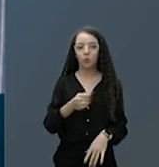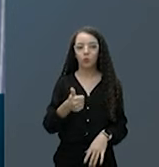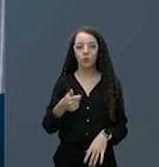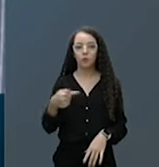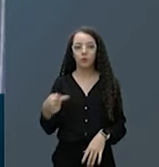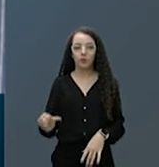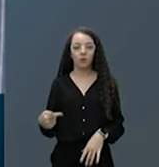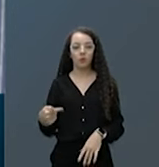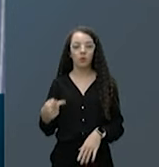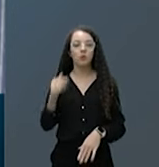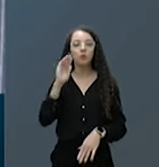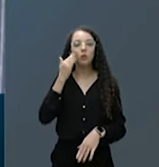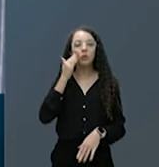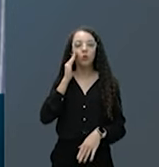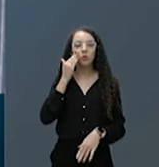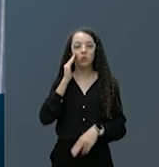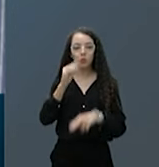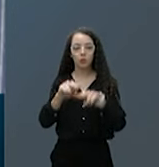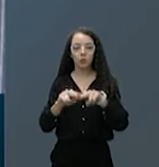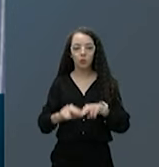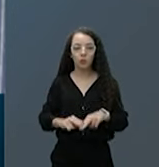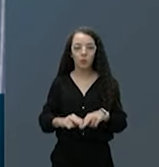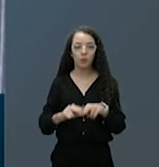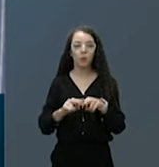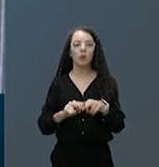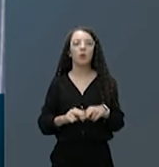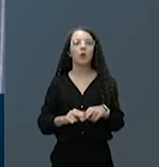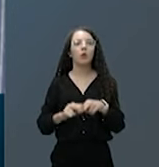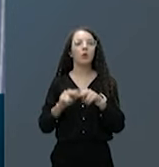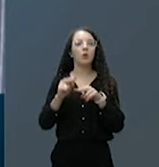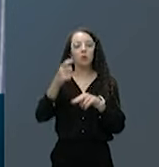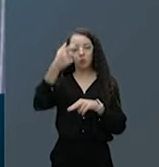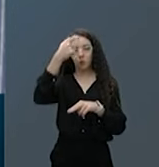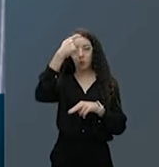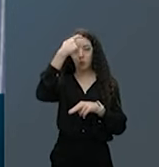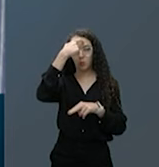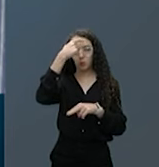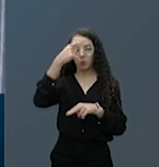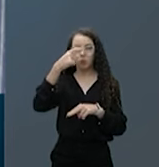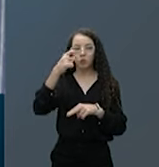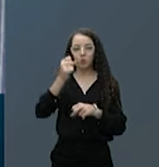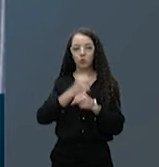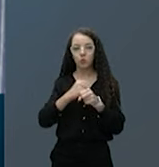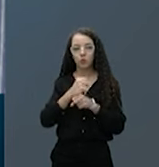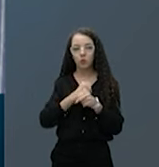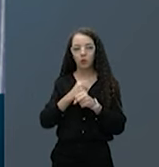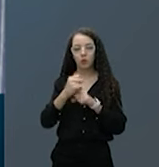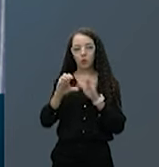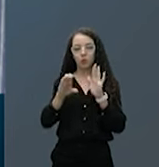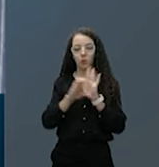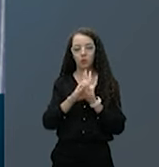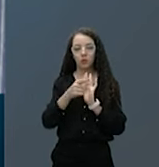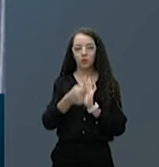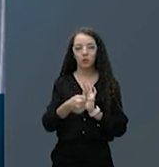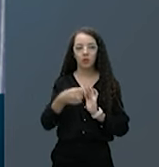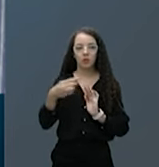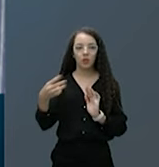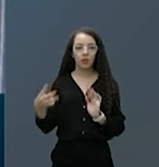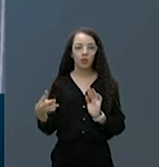entendimento firmado na vigência do Código de 73, pelo ARESP